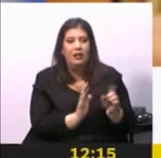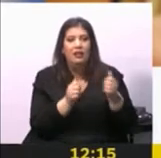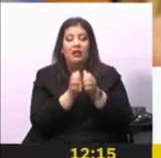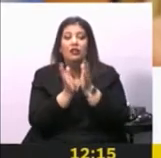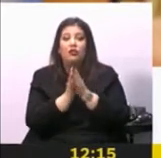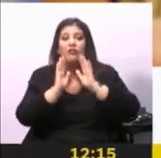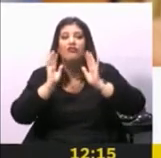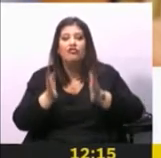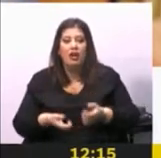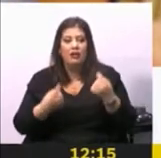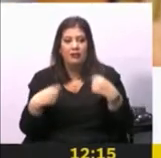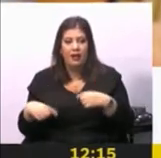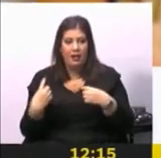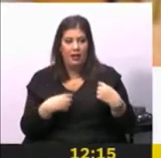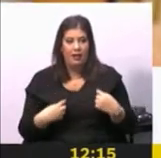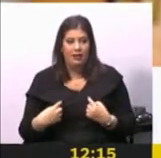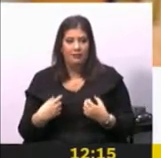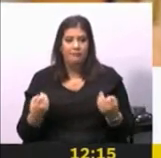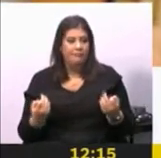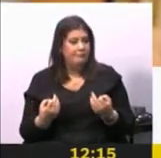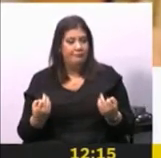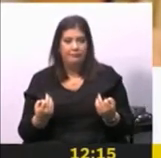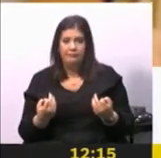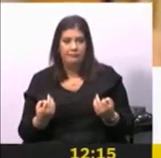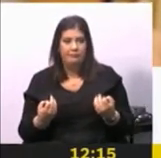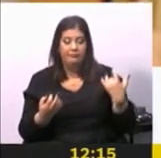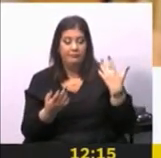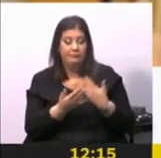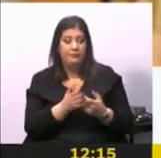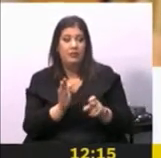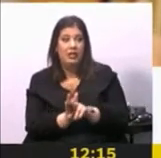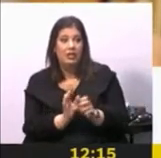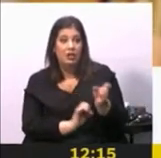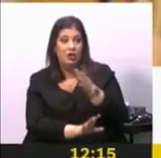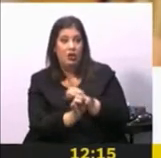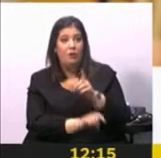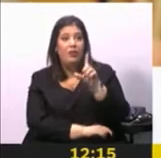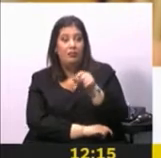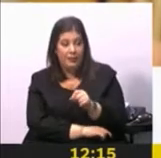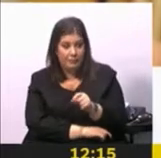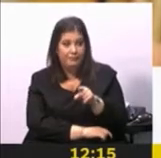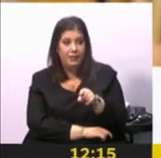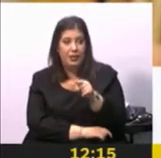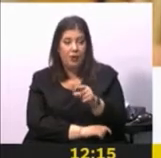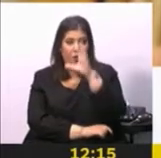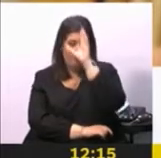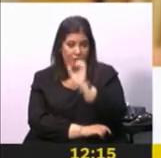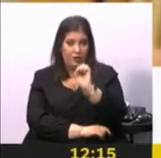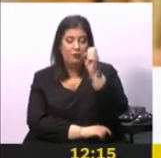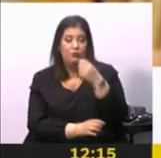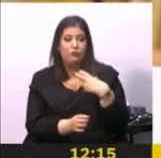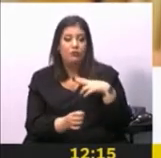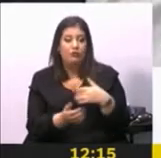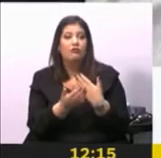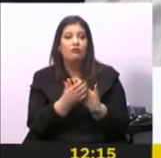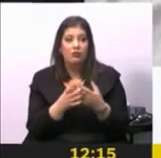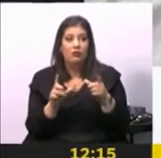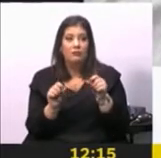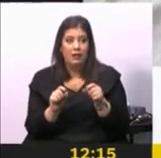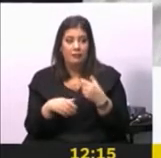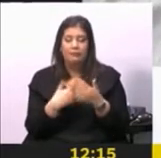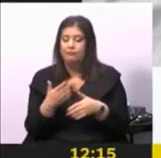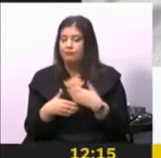branqueamento de capitais, desde as diretivas europeias e também aquilo que o próprio governo português adotou na